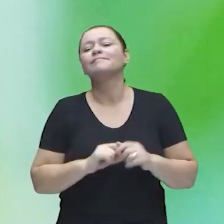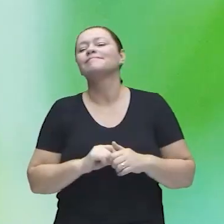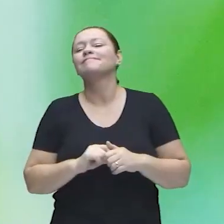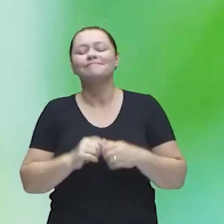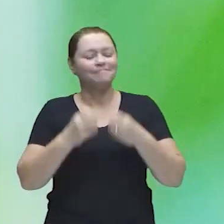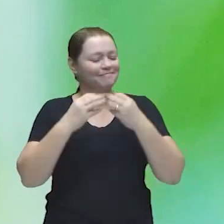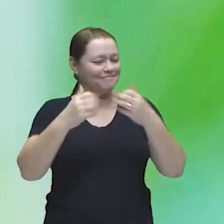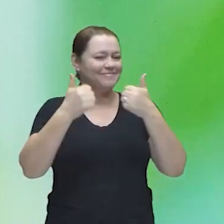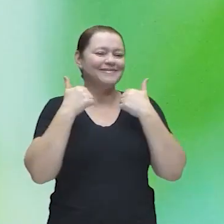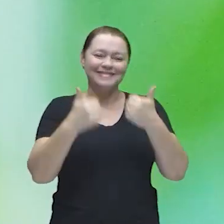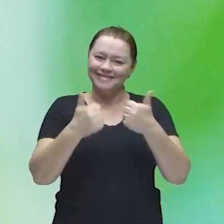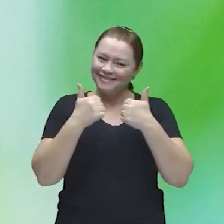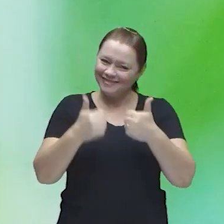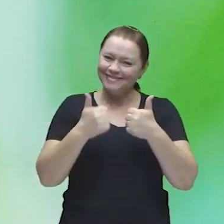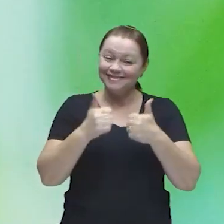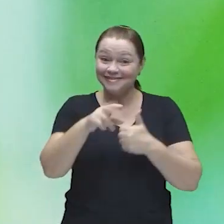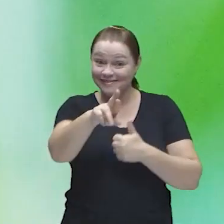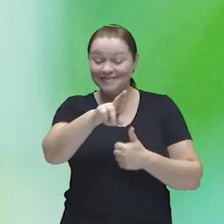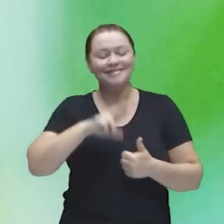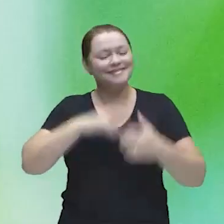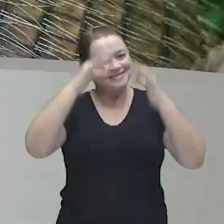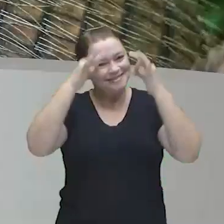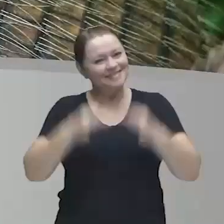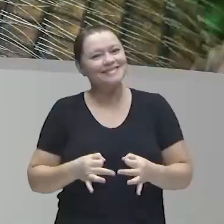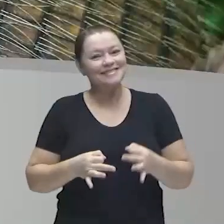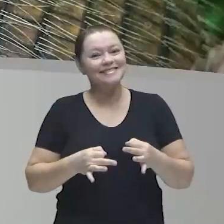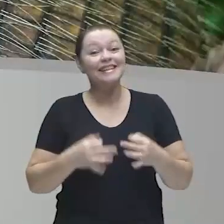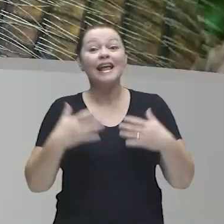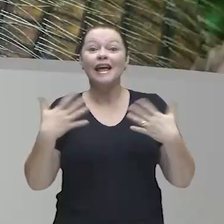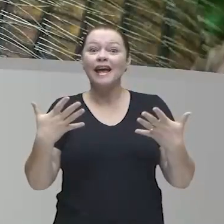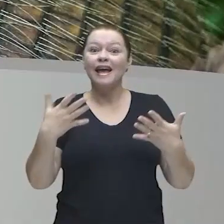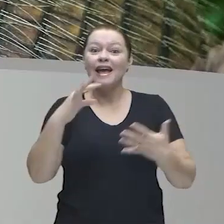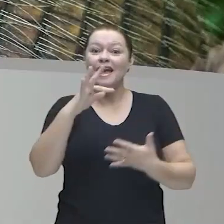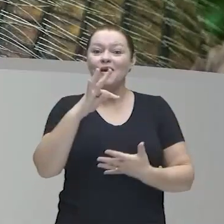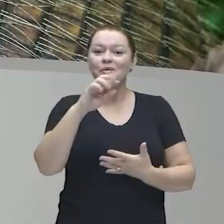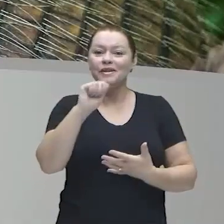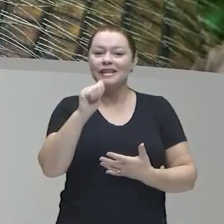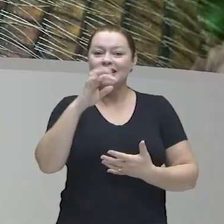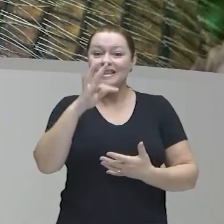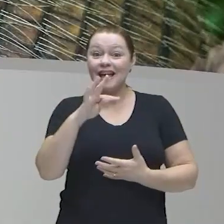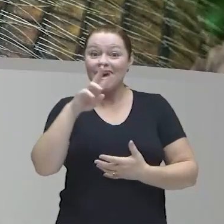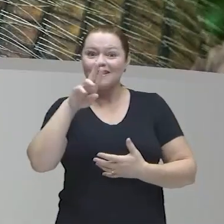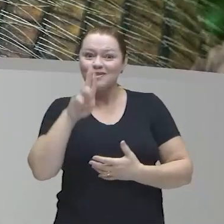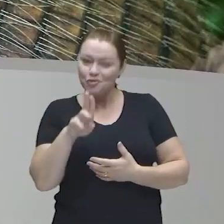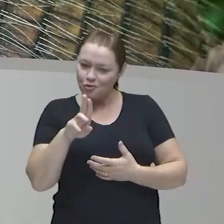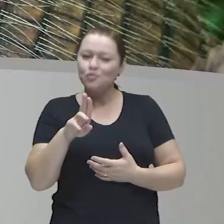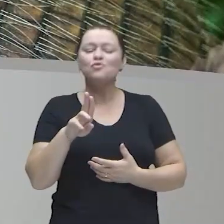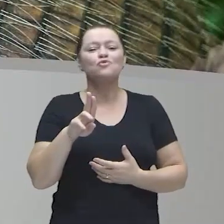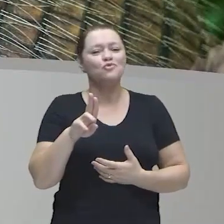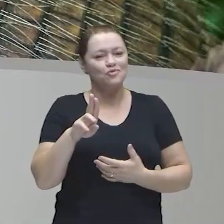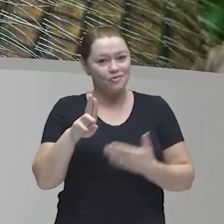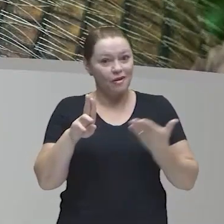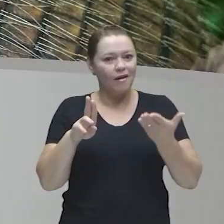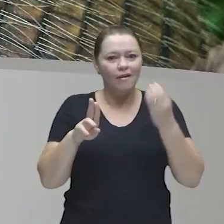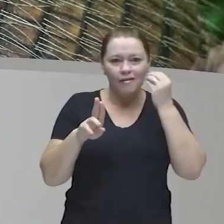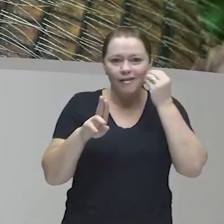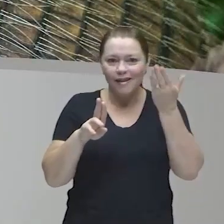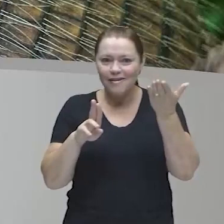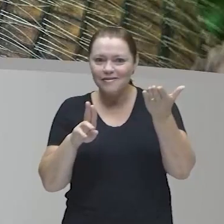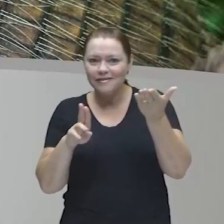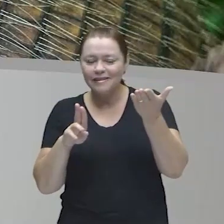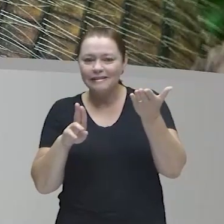Muito bem para você que acertou. É o tatu, isso mesmo, é um tatu. Tá vendo aí? Ó, ele tem